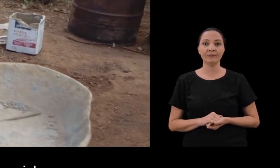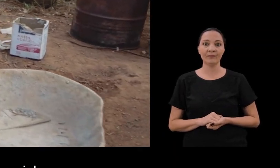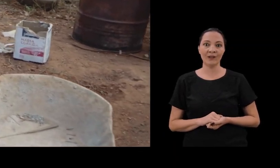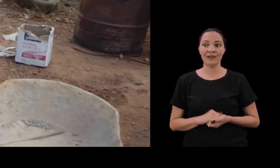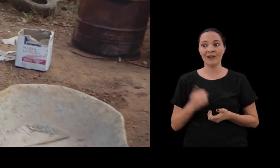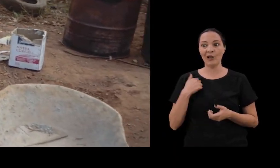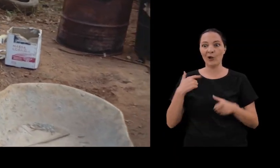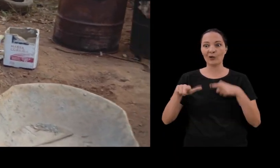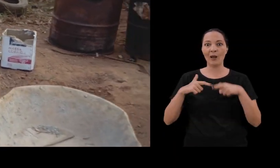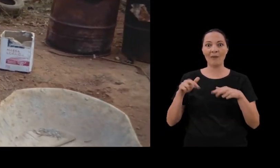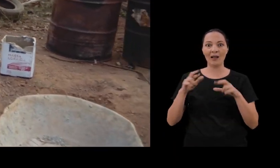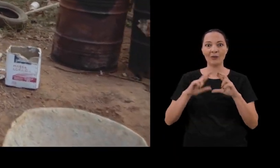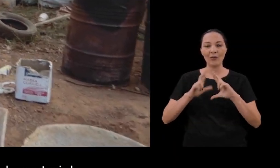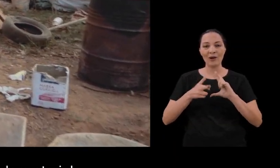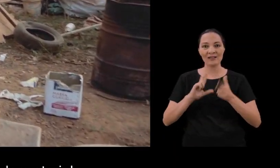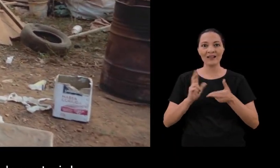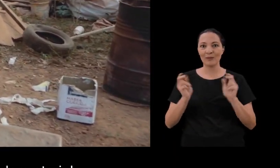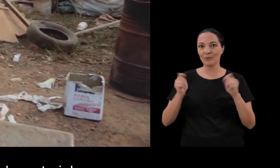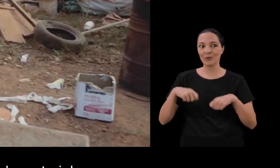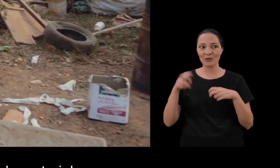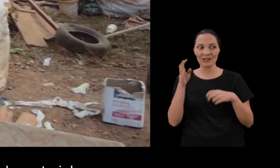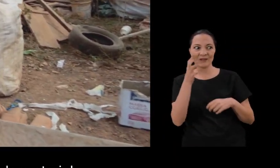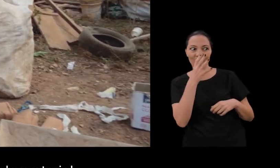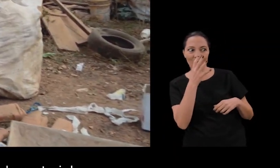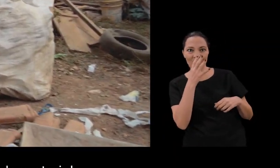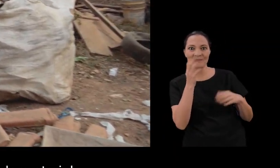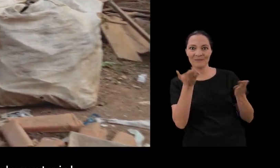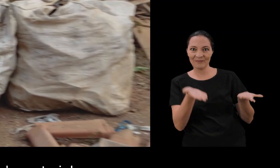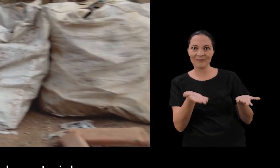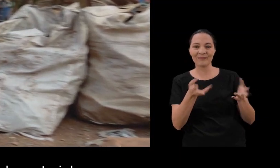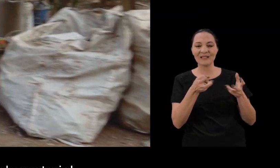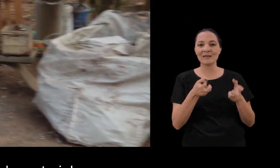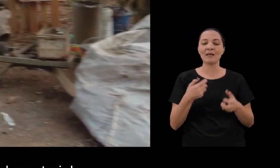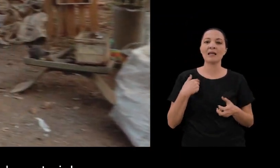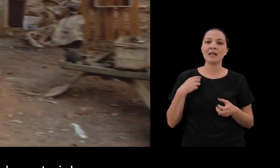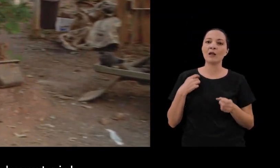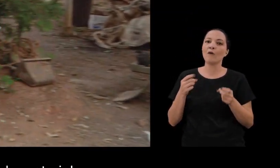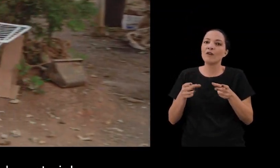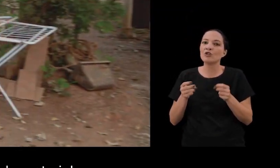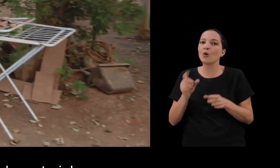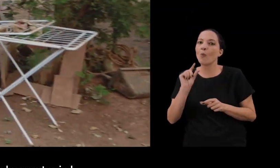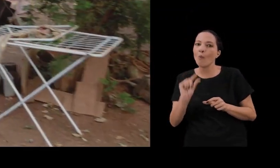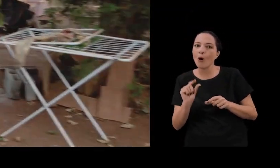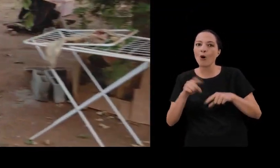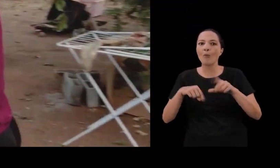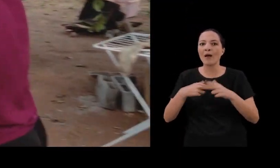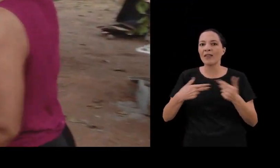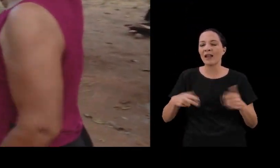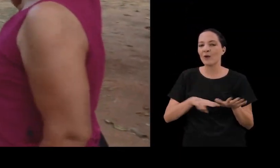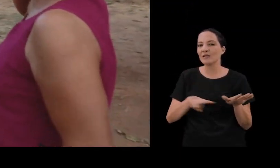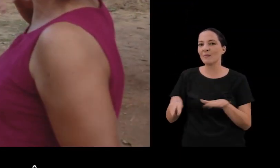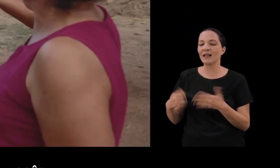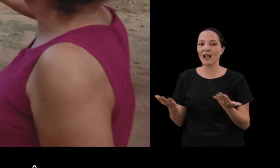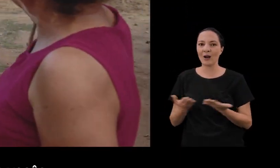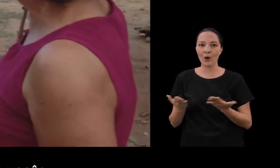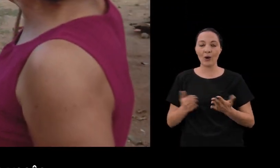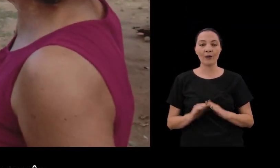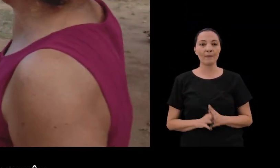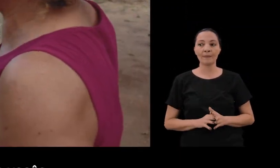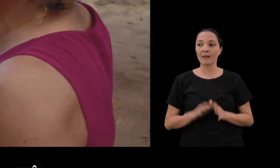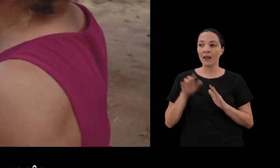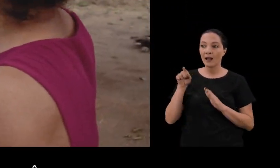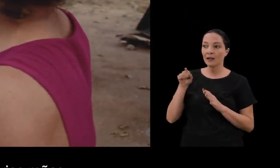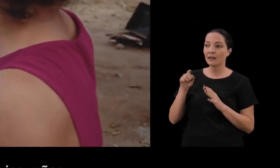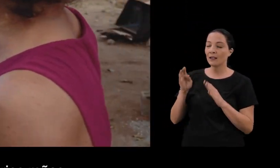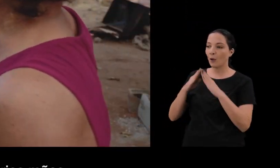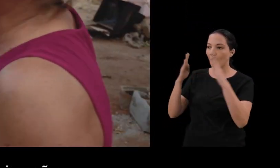gente? Já tem um pouco aqui de material, vendi essa semana um pouquinho. Ali. Aí o barraquinho, como